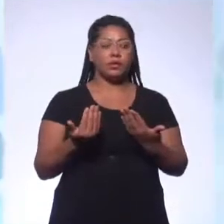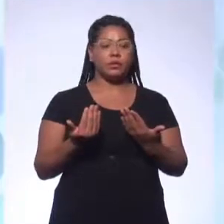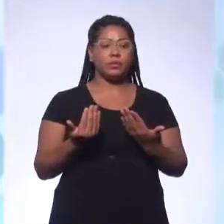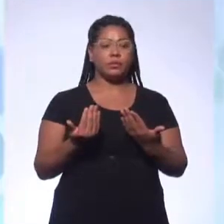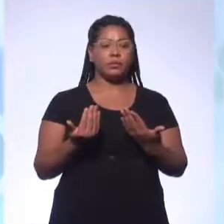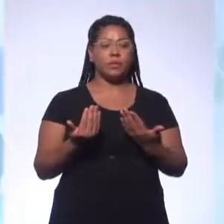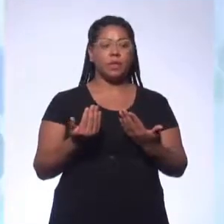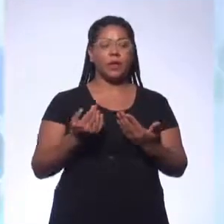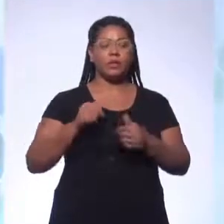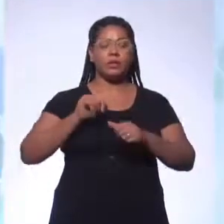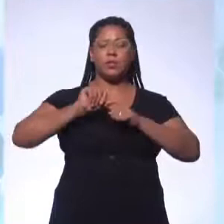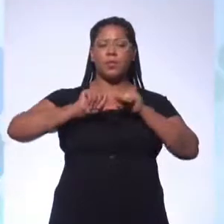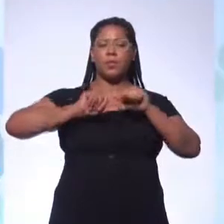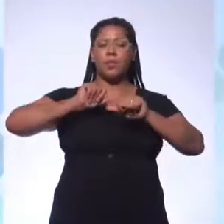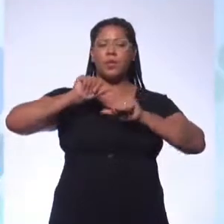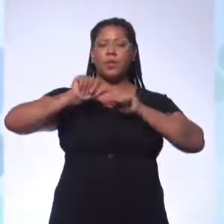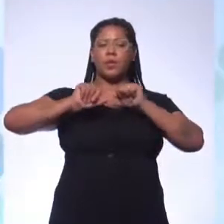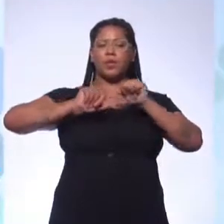essa mudança